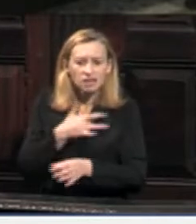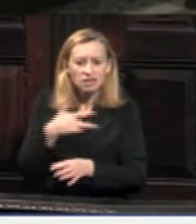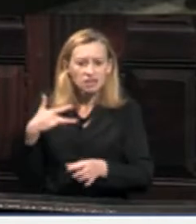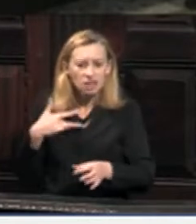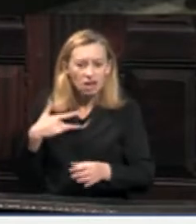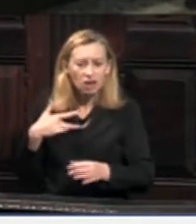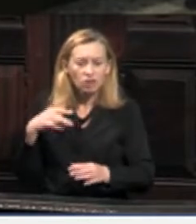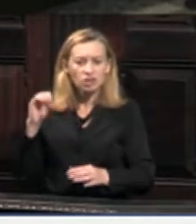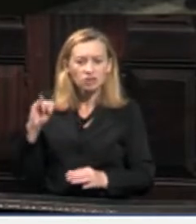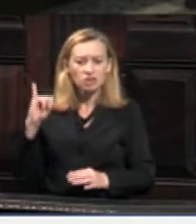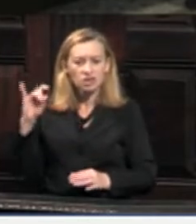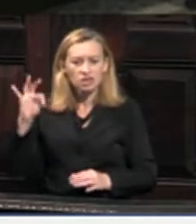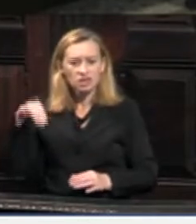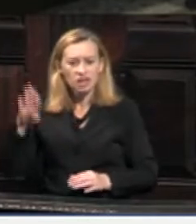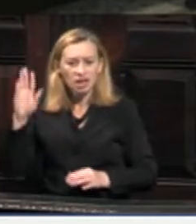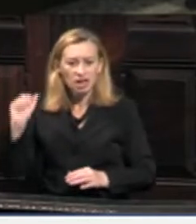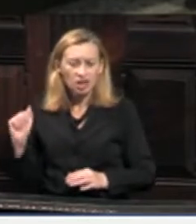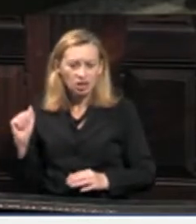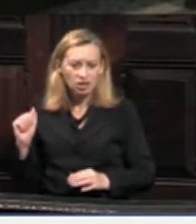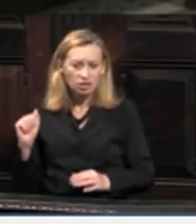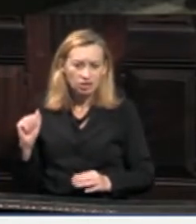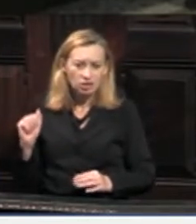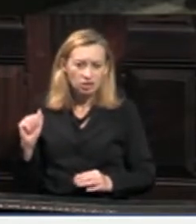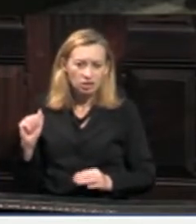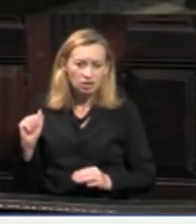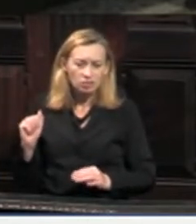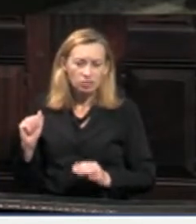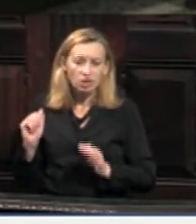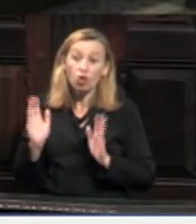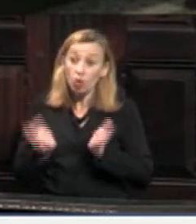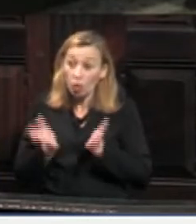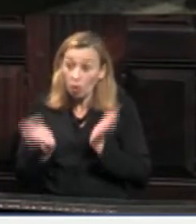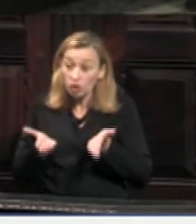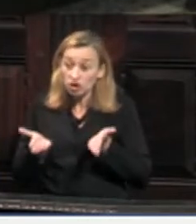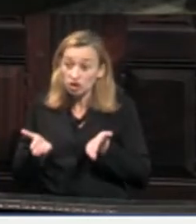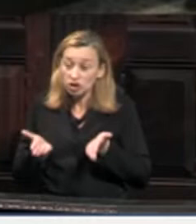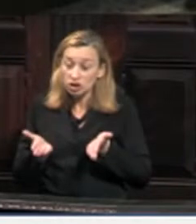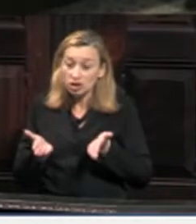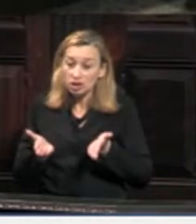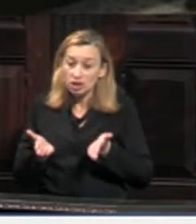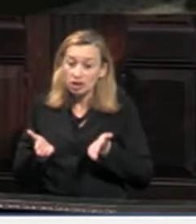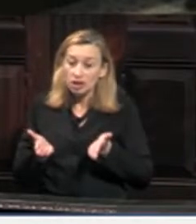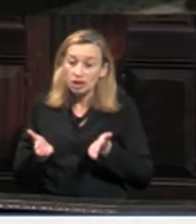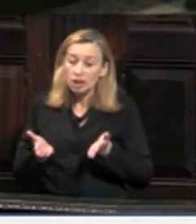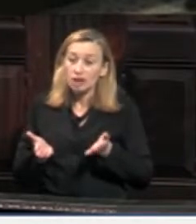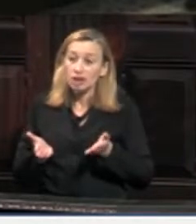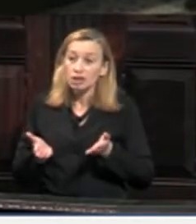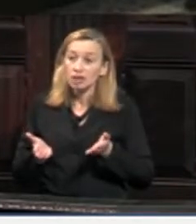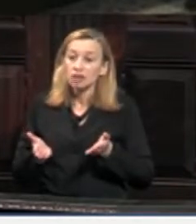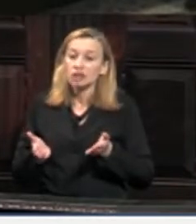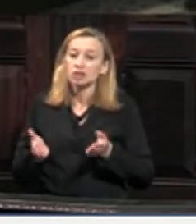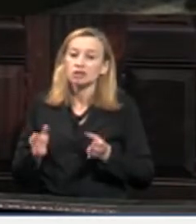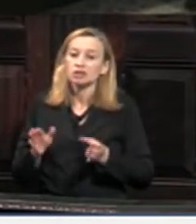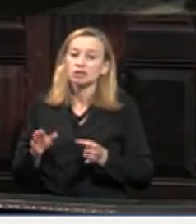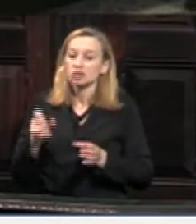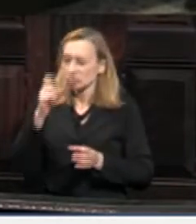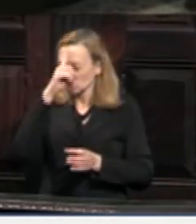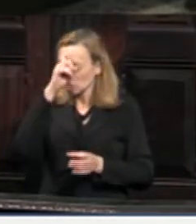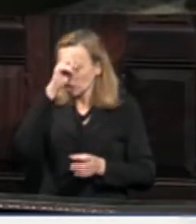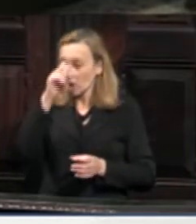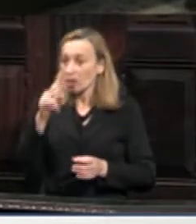nome correto para ele é o SISMORTE. SISMORTE. Algum